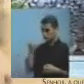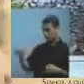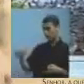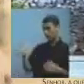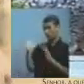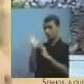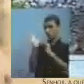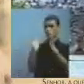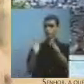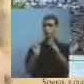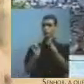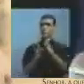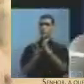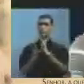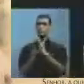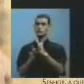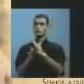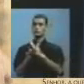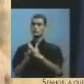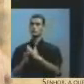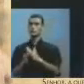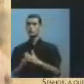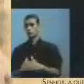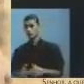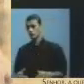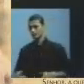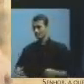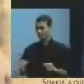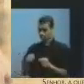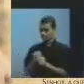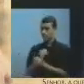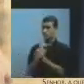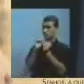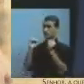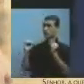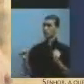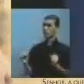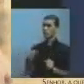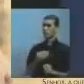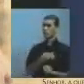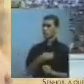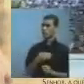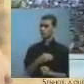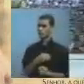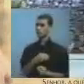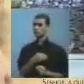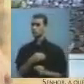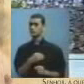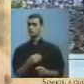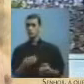Era um sonho meu ter na minha comunidade um consagrado que fosse contaminado com HIV. Era um sonho. E hoje eu